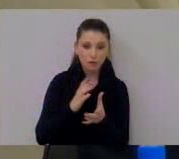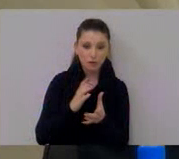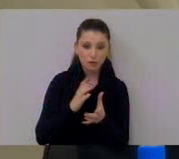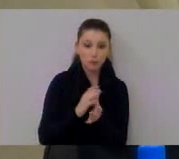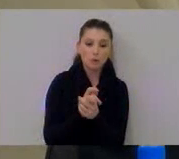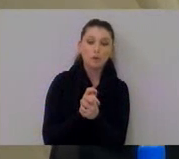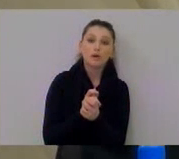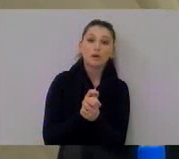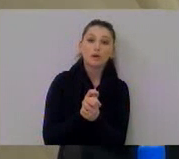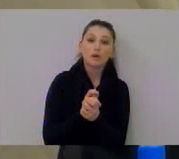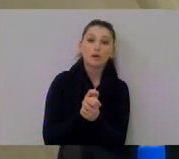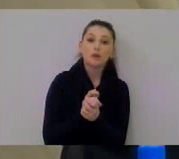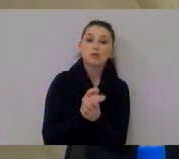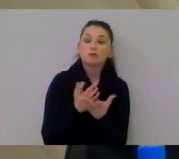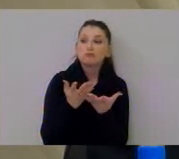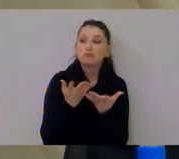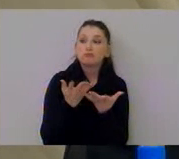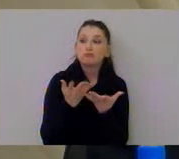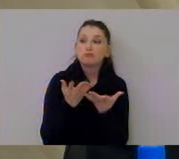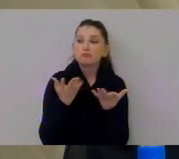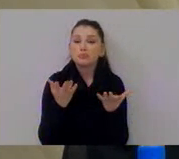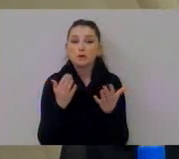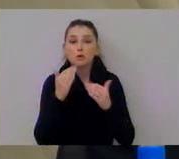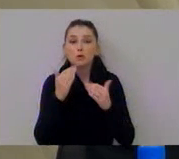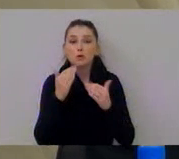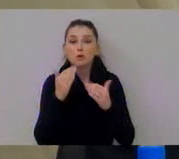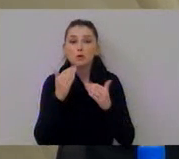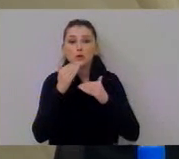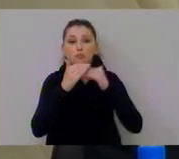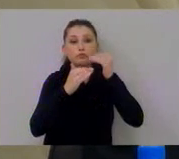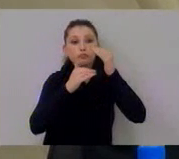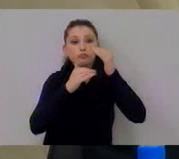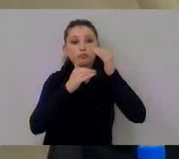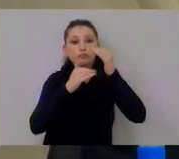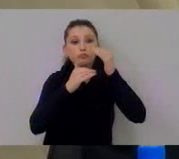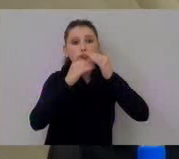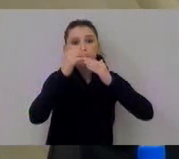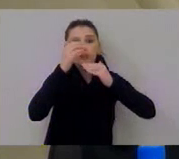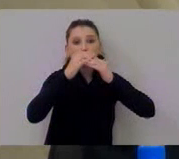previsão de construção da quadra